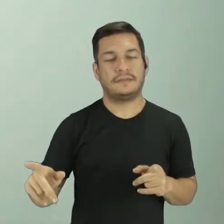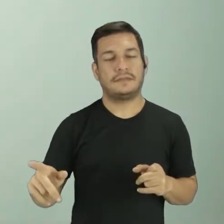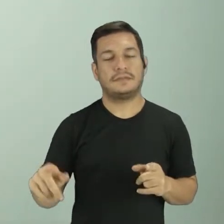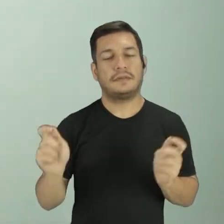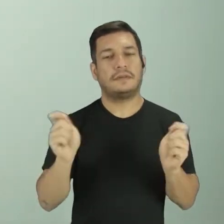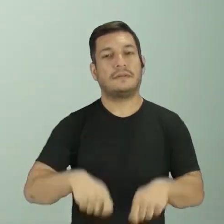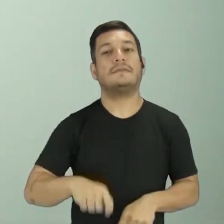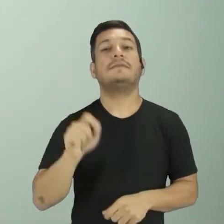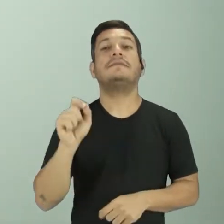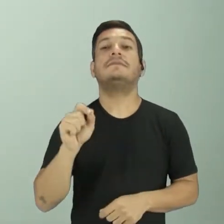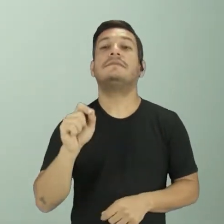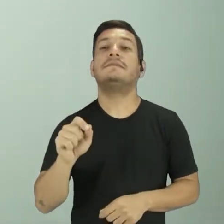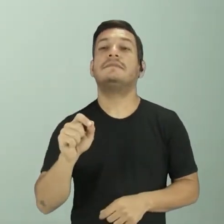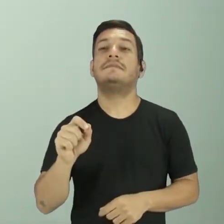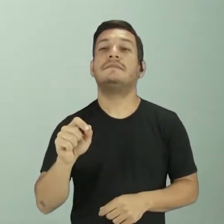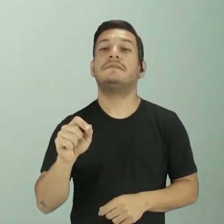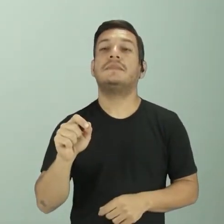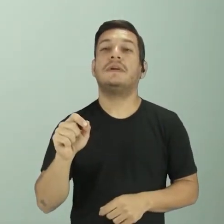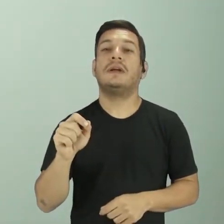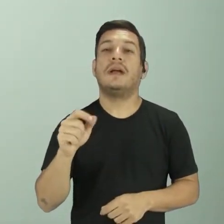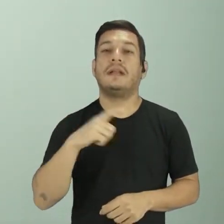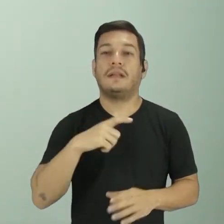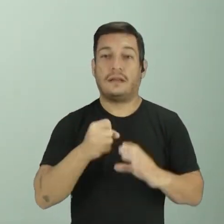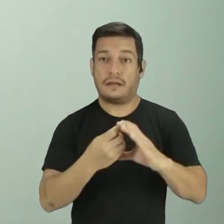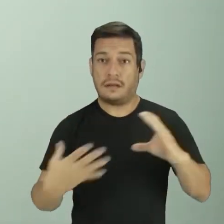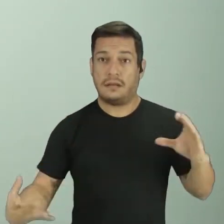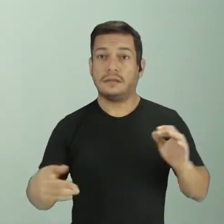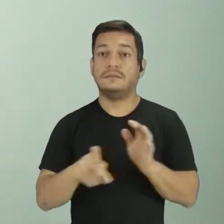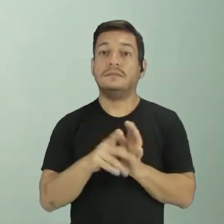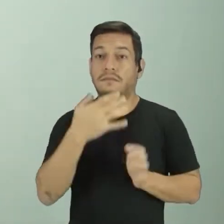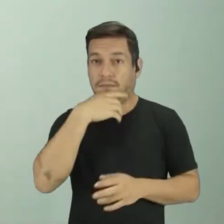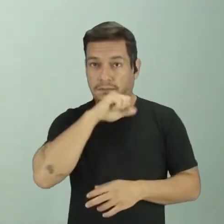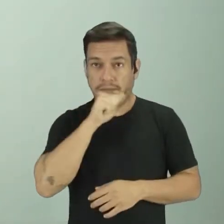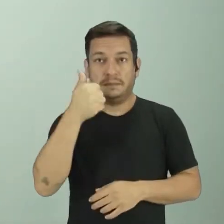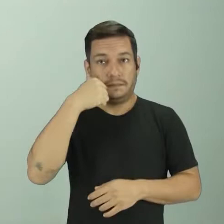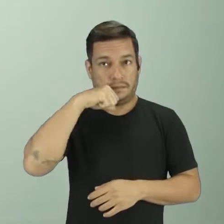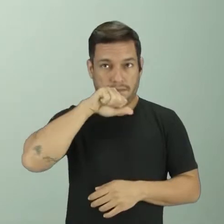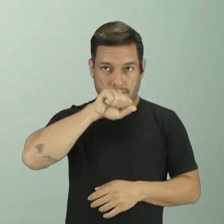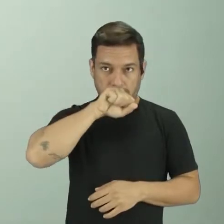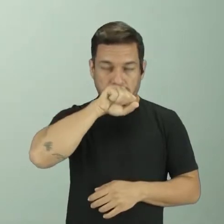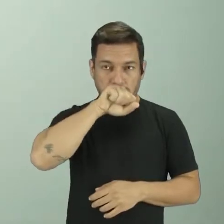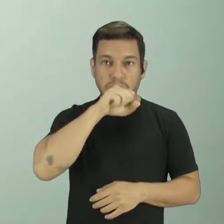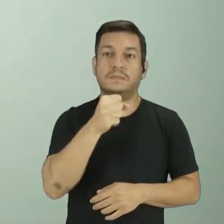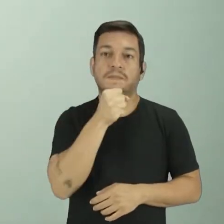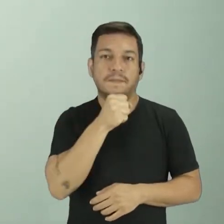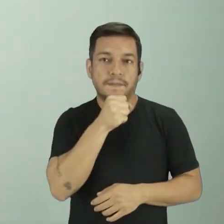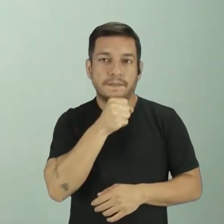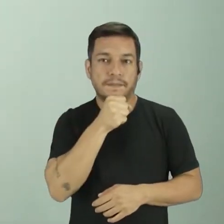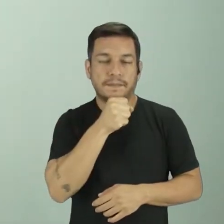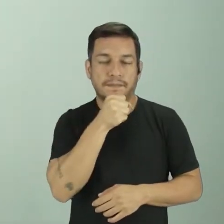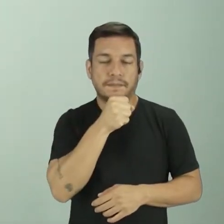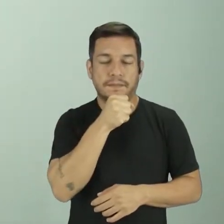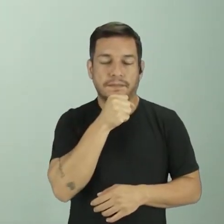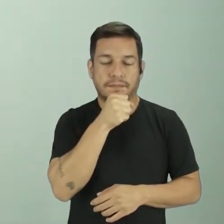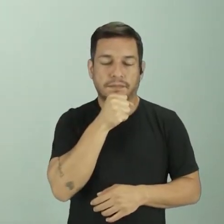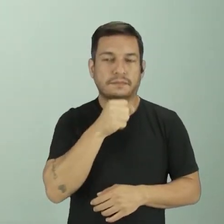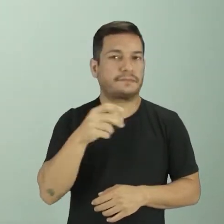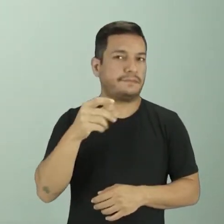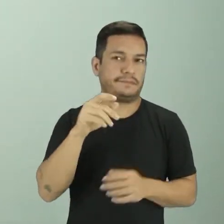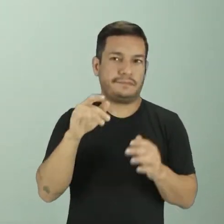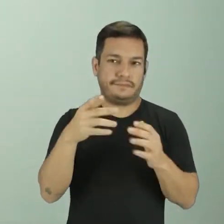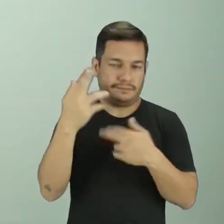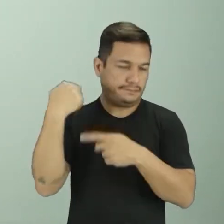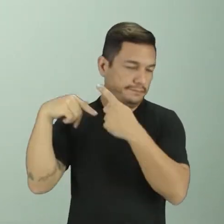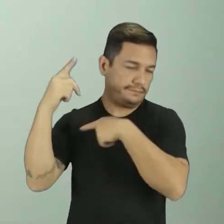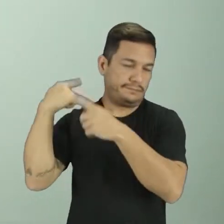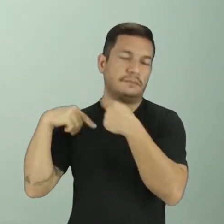só é possível porque você herda a característica dos pais, das mães, né, dos seus avós, dos seus